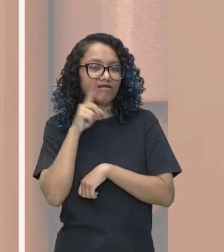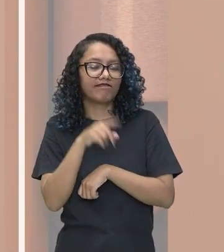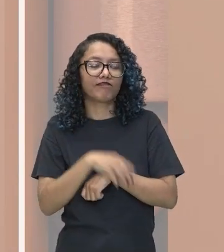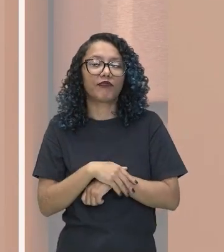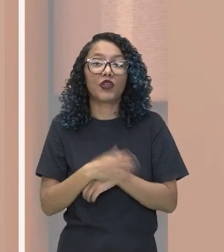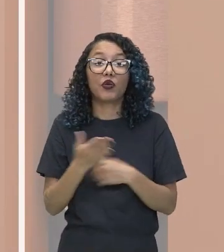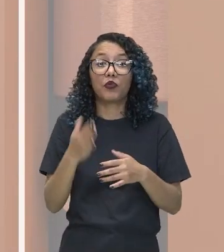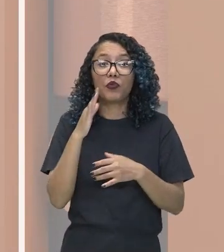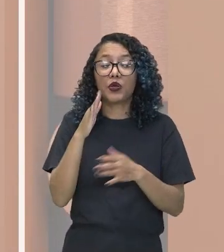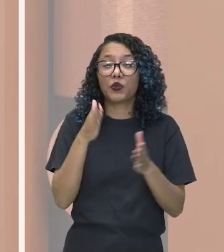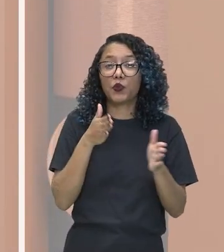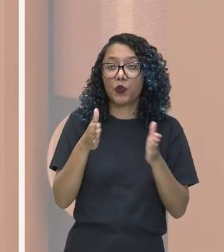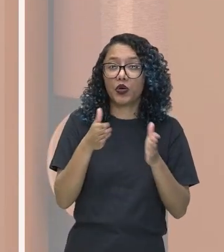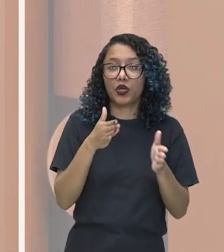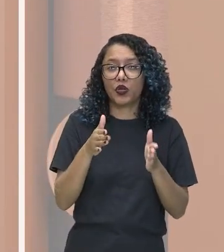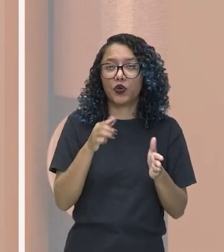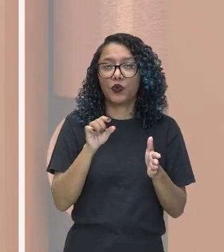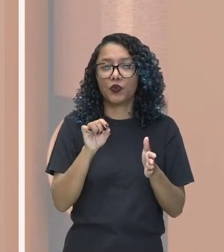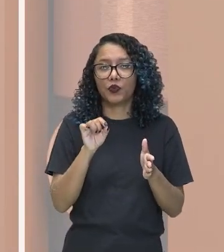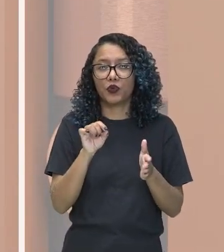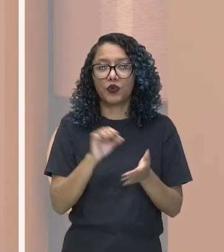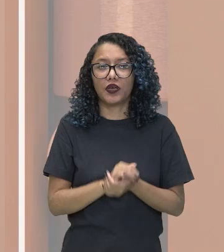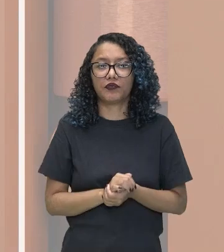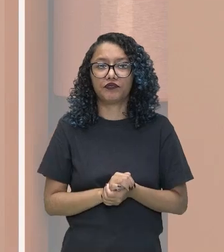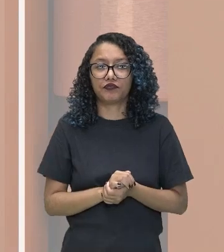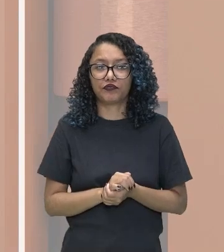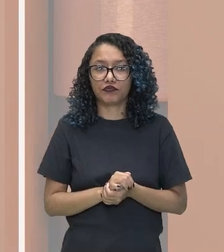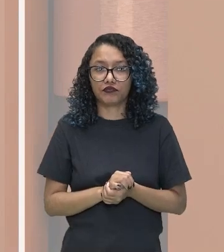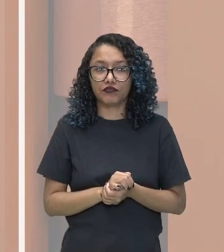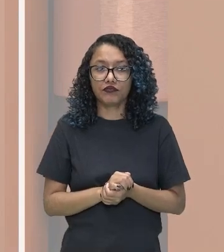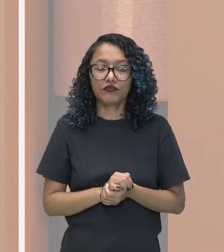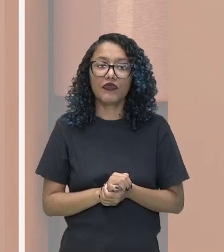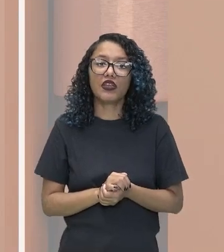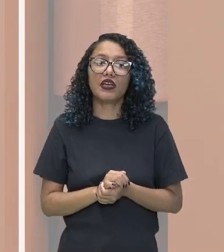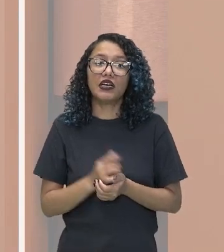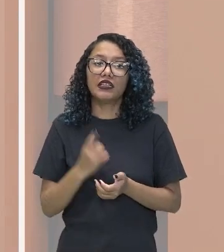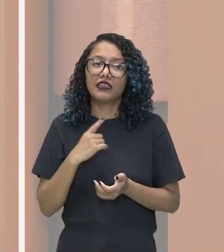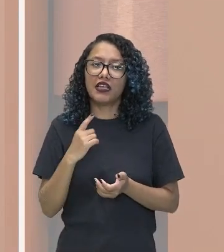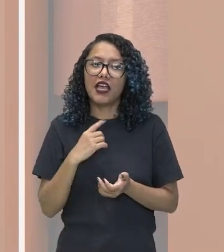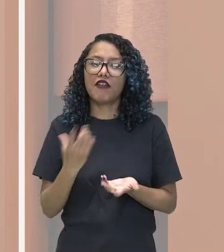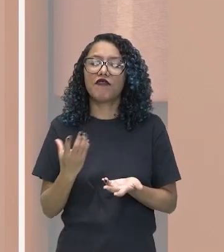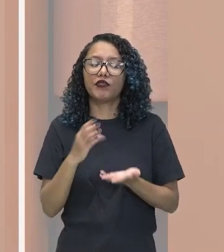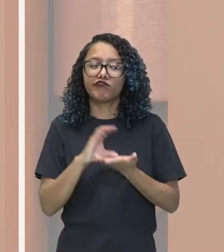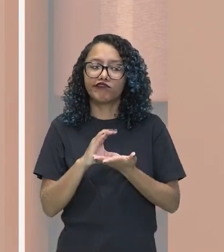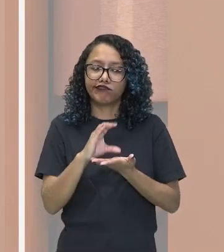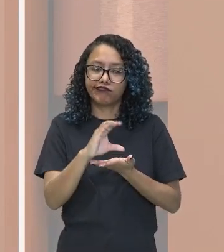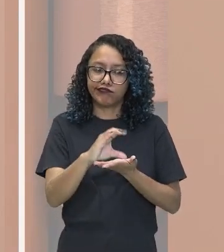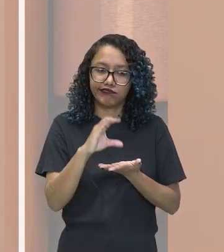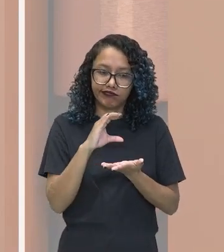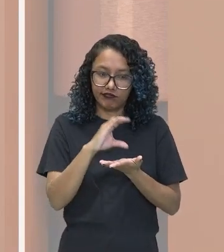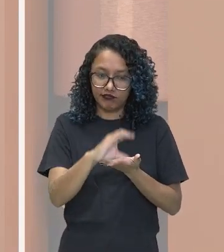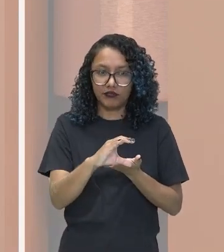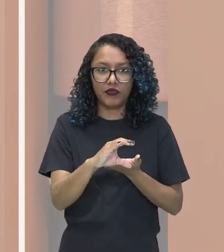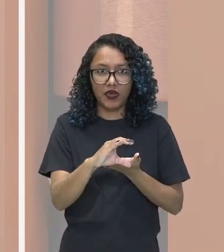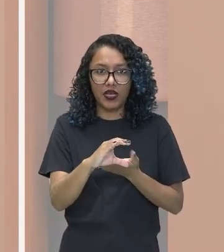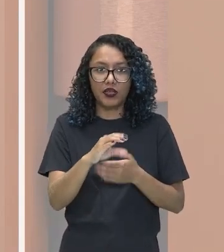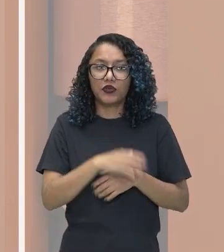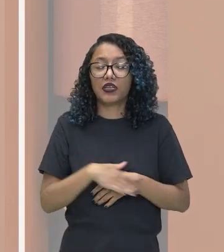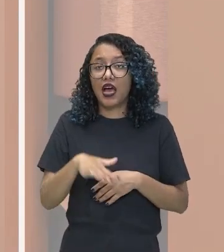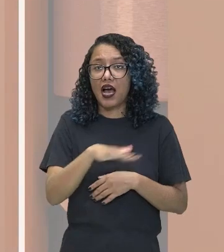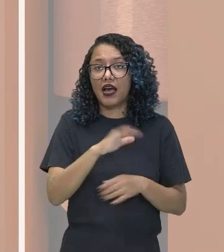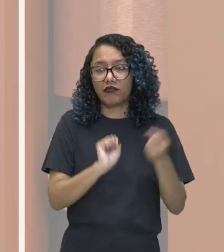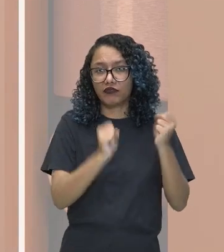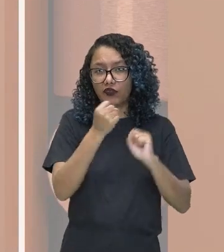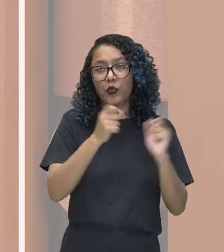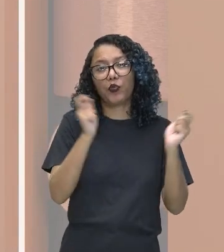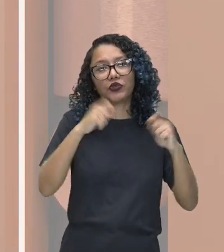período, foi através dos investimentos massivos na indústria canadense que fez com que esse setor se